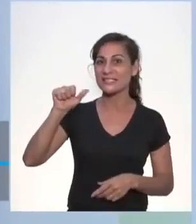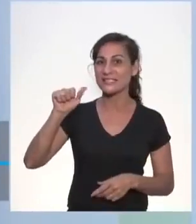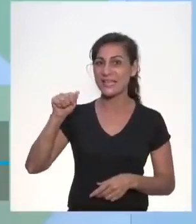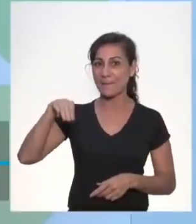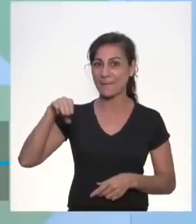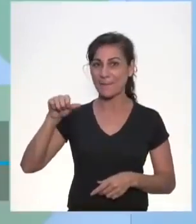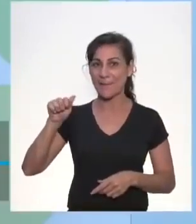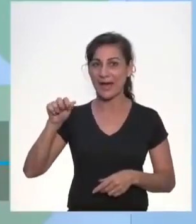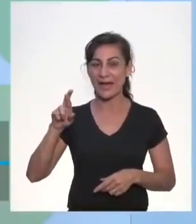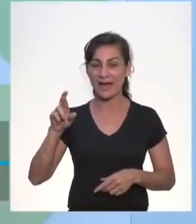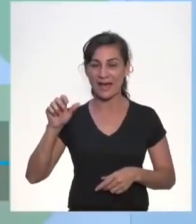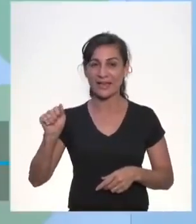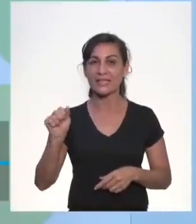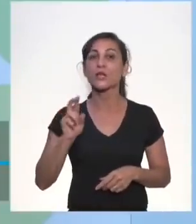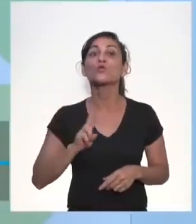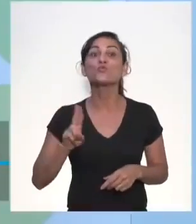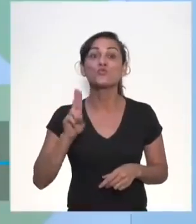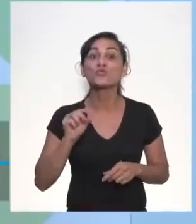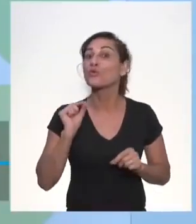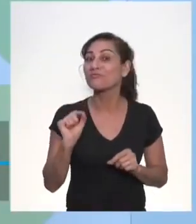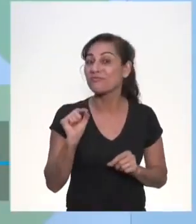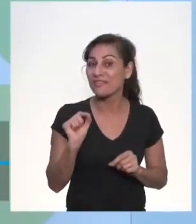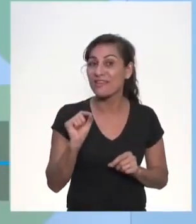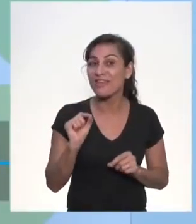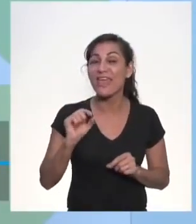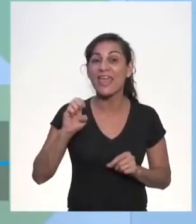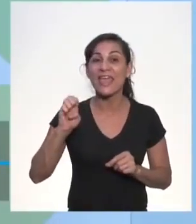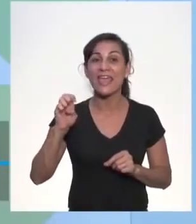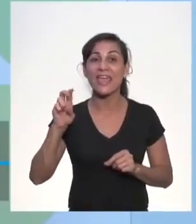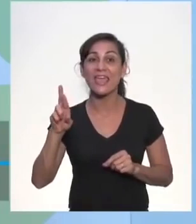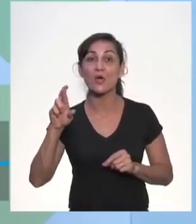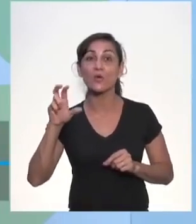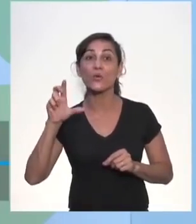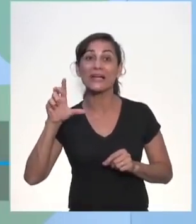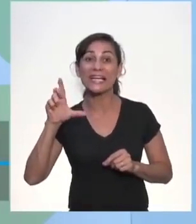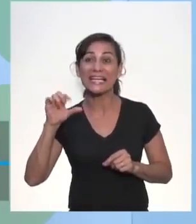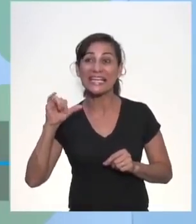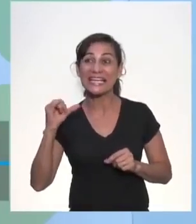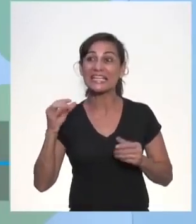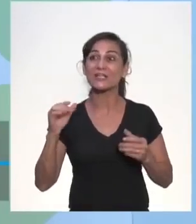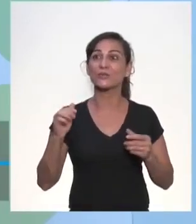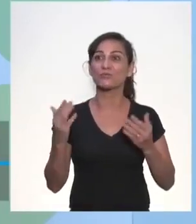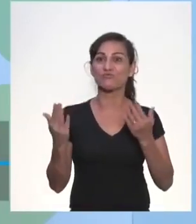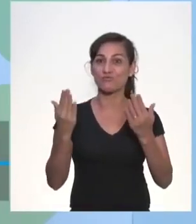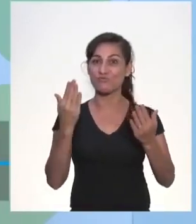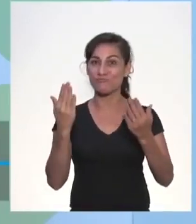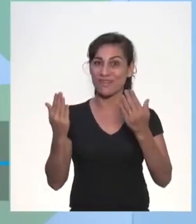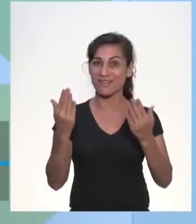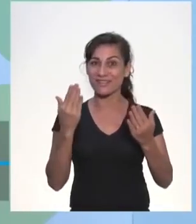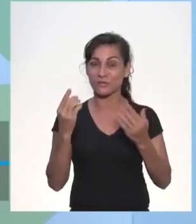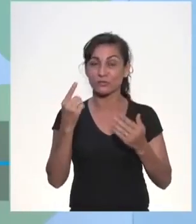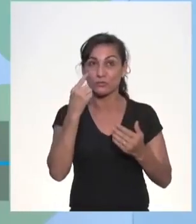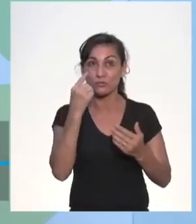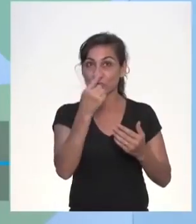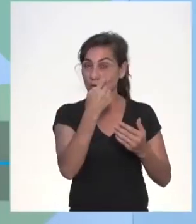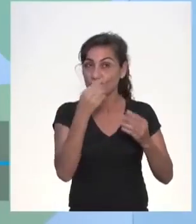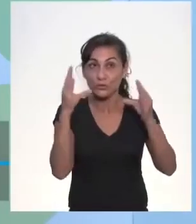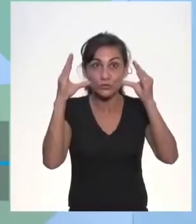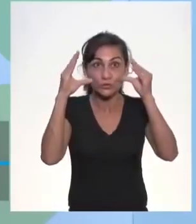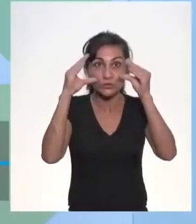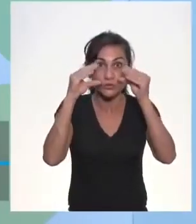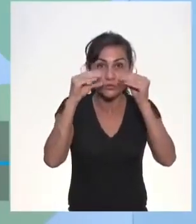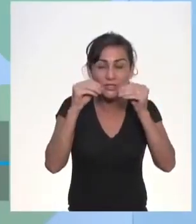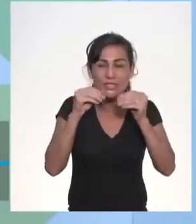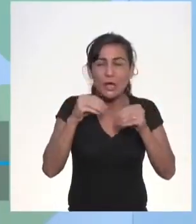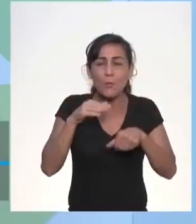usaram aí, o autor usou, né, o lírico, usa a comparação, né? A comparação dos olhos escuros, são